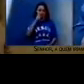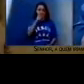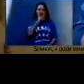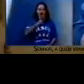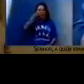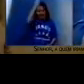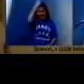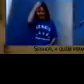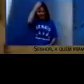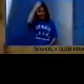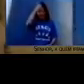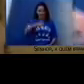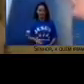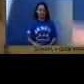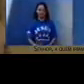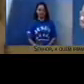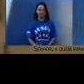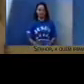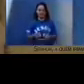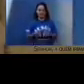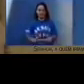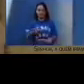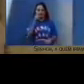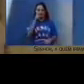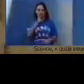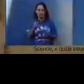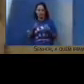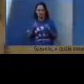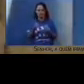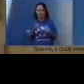encardida, me transformou nesse sapo horrendo,